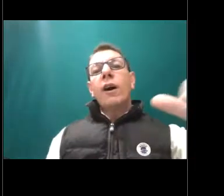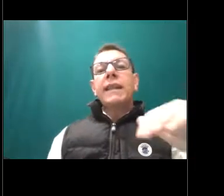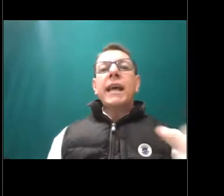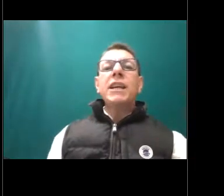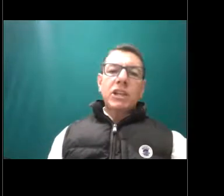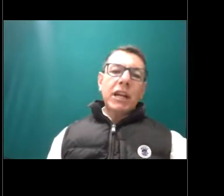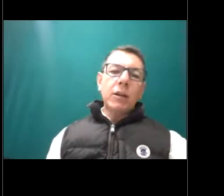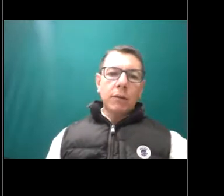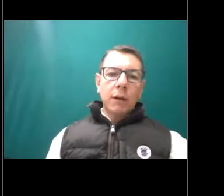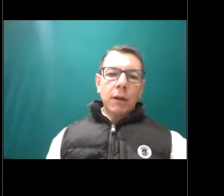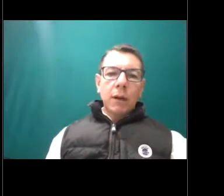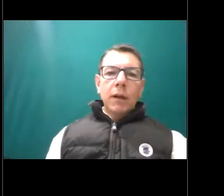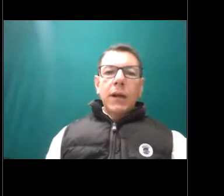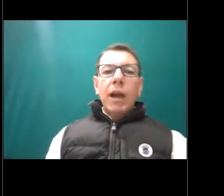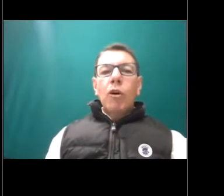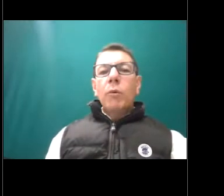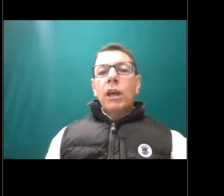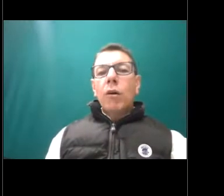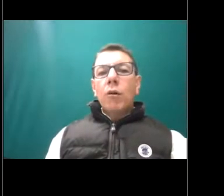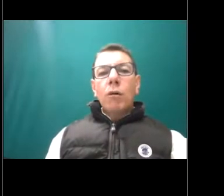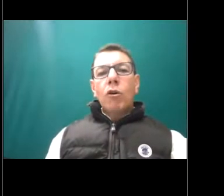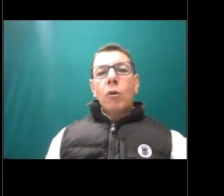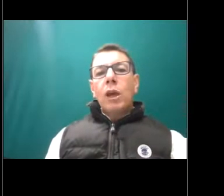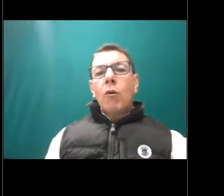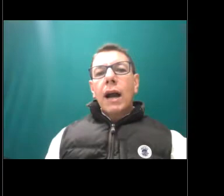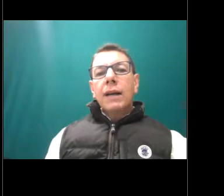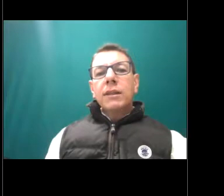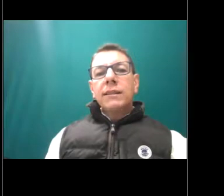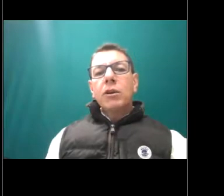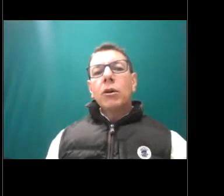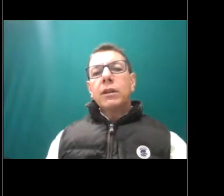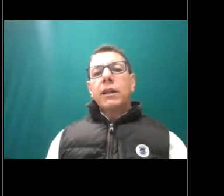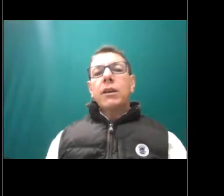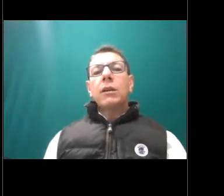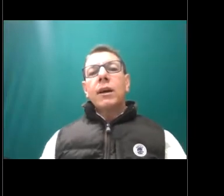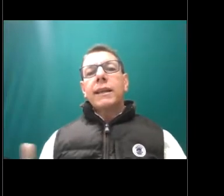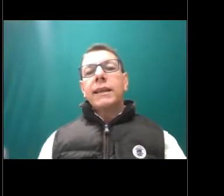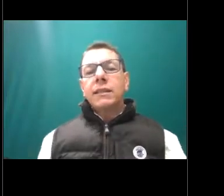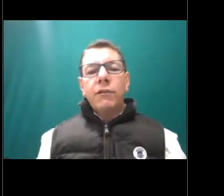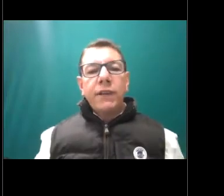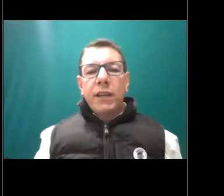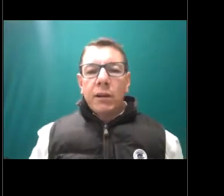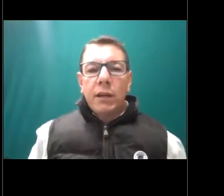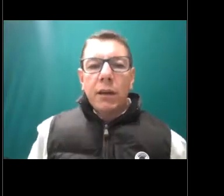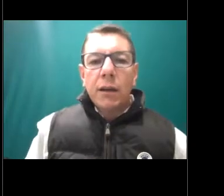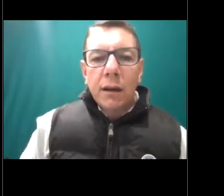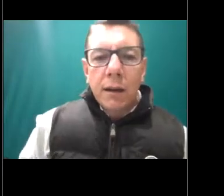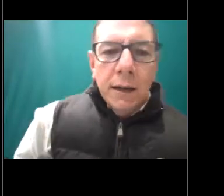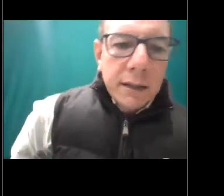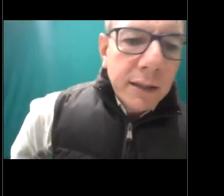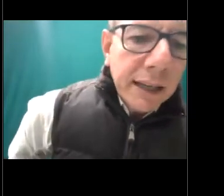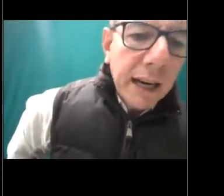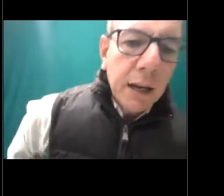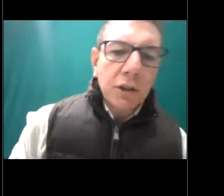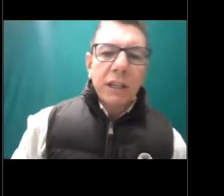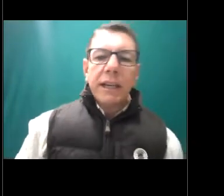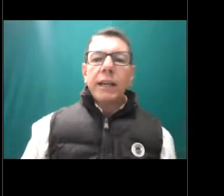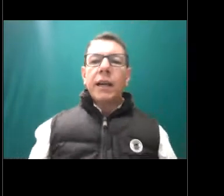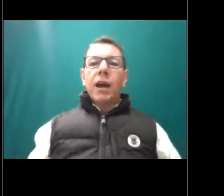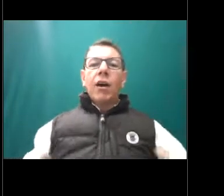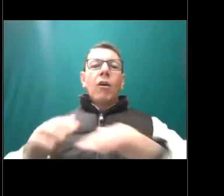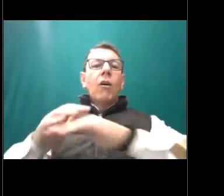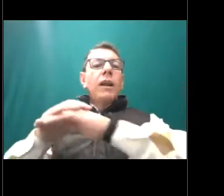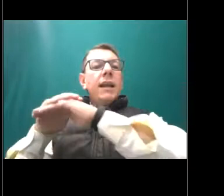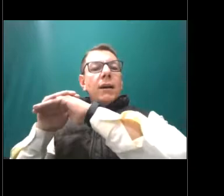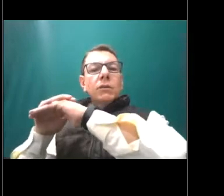fora a fora e está enchendo. Né? Como que é o caso desse outro aqui. Ó. Notem esse vídeo aqui. Ó. Isso aqui é lá